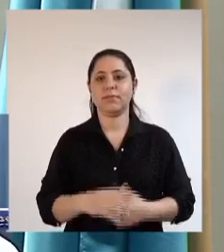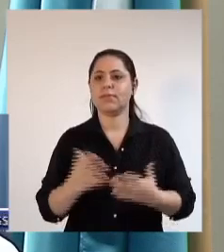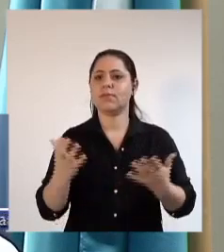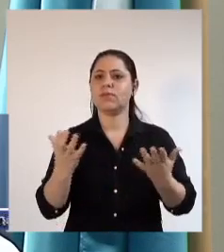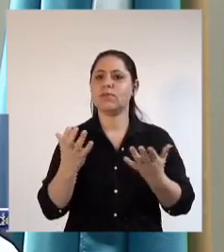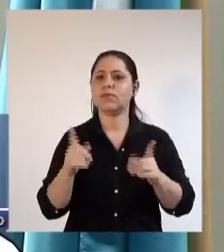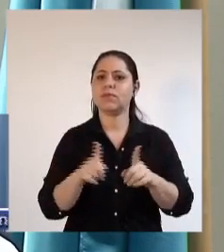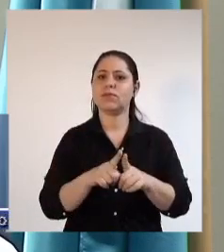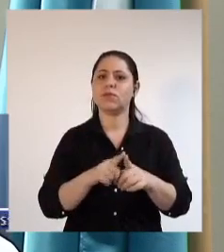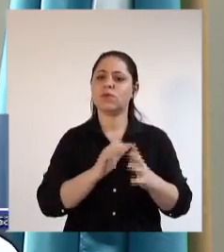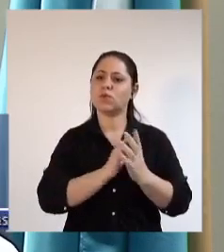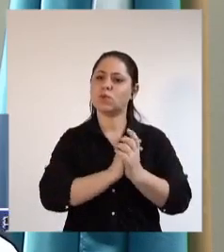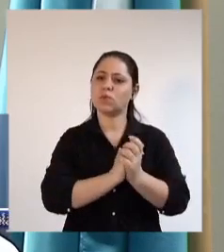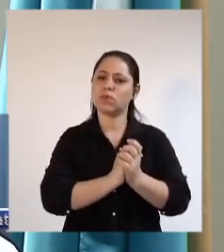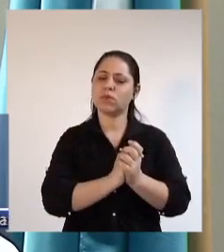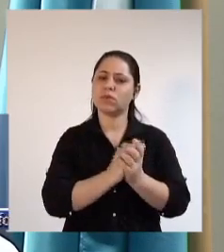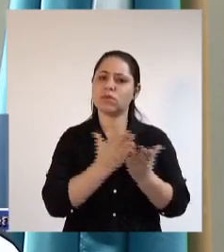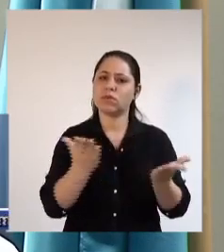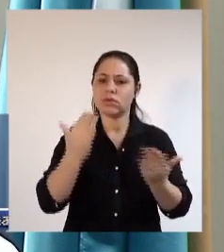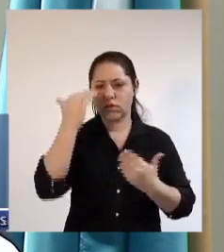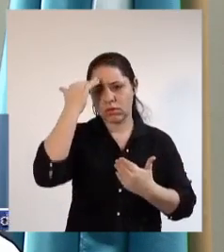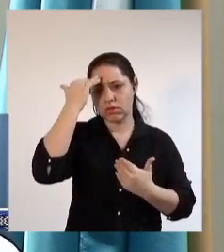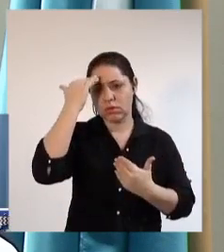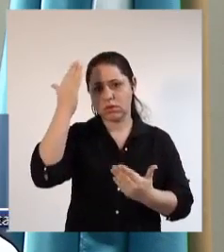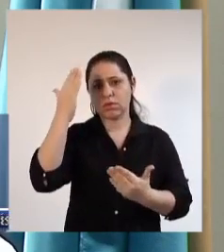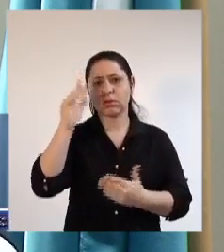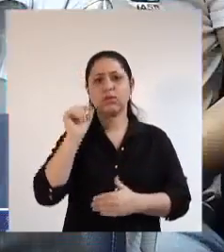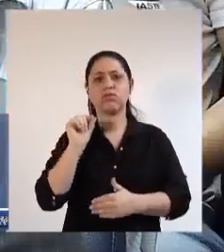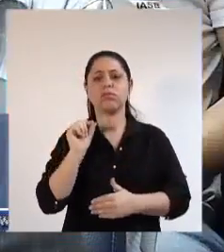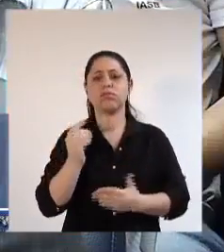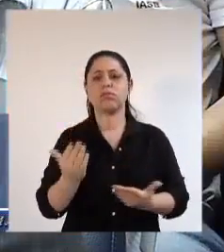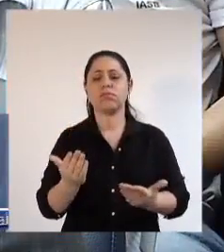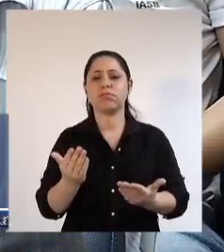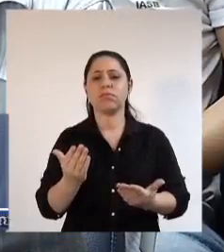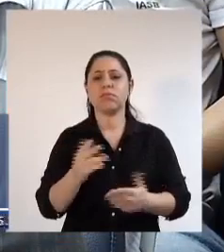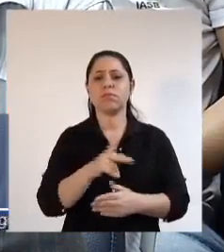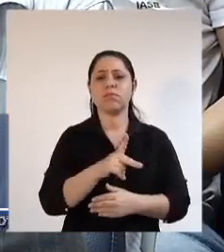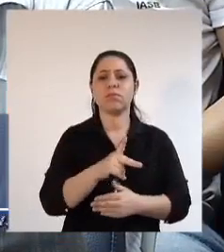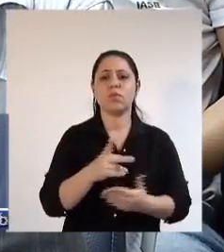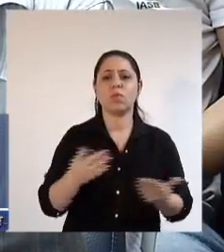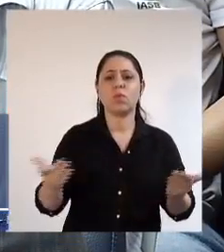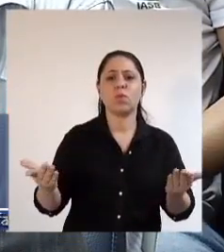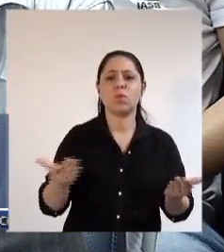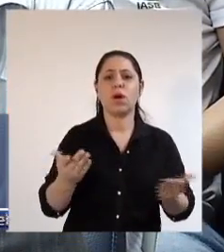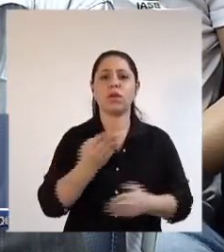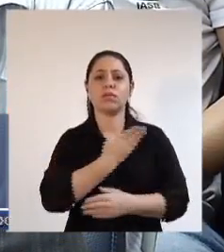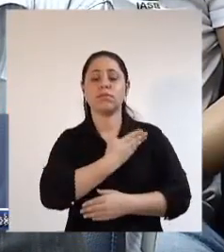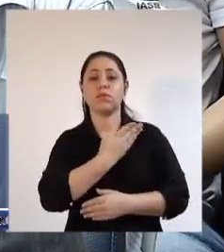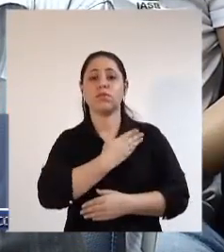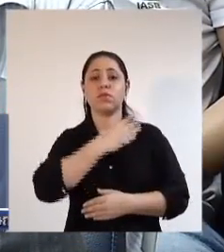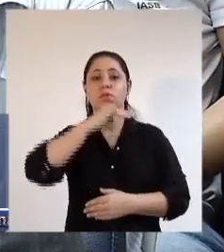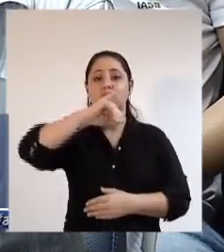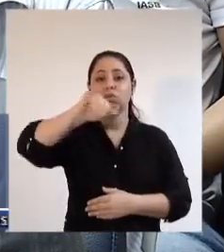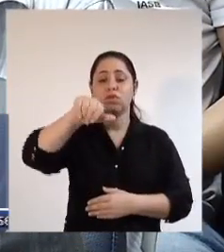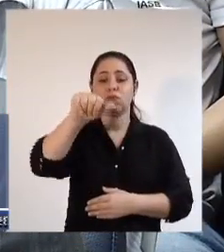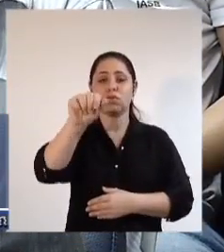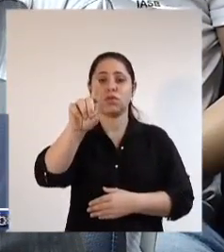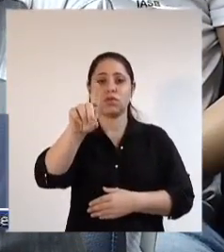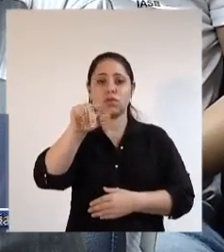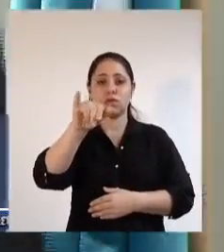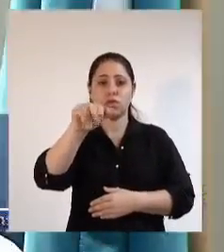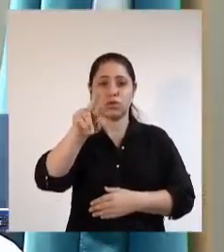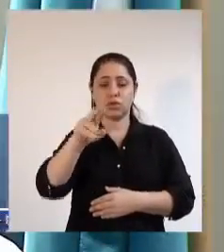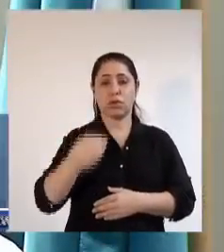cumprimentar e agradecer a presença do meu amigo já digo kato que